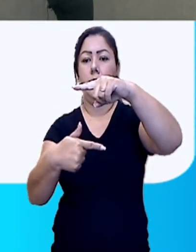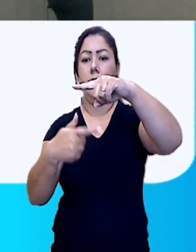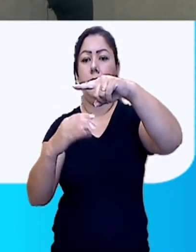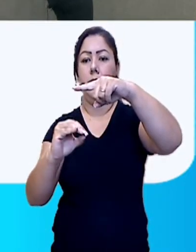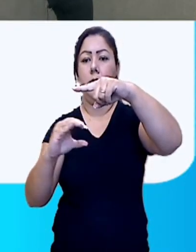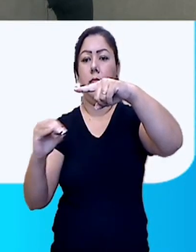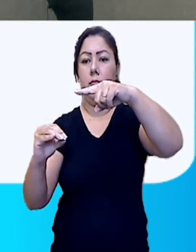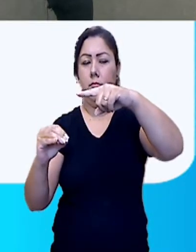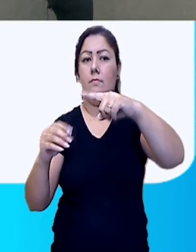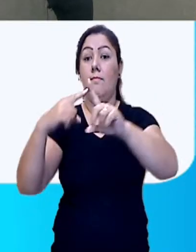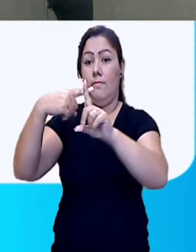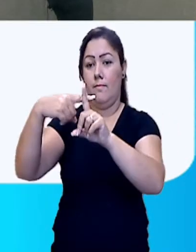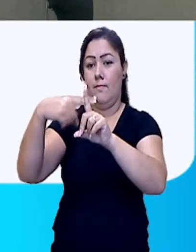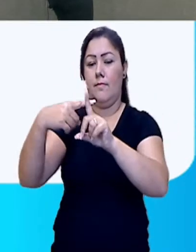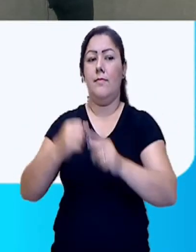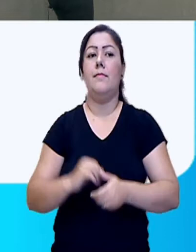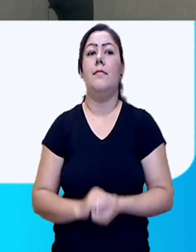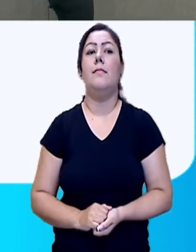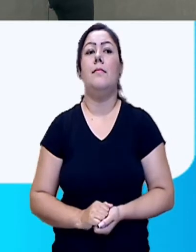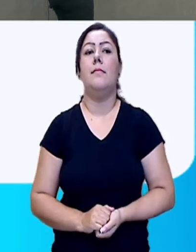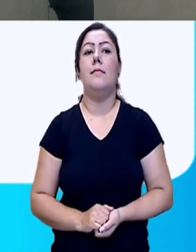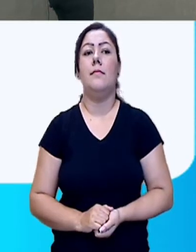3.700. Positivo.